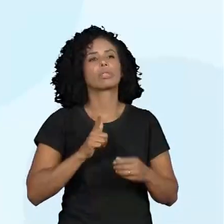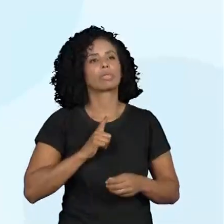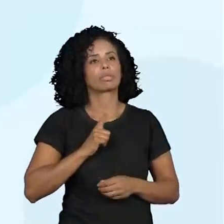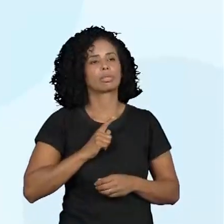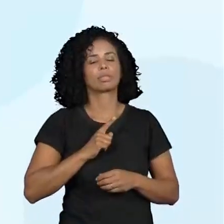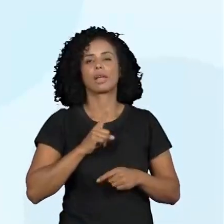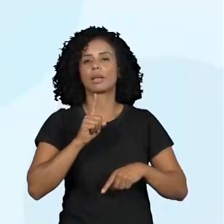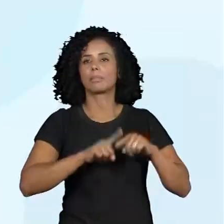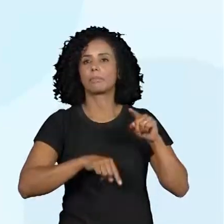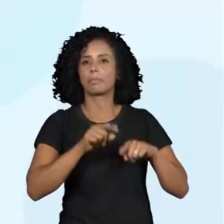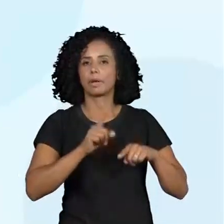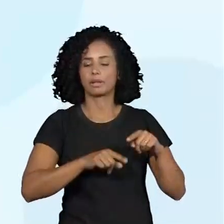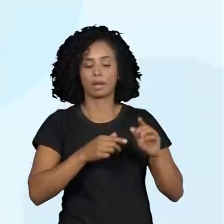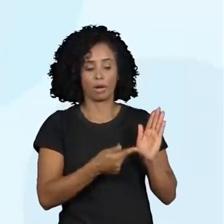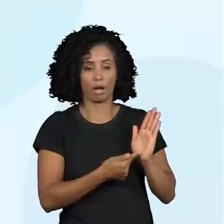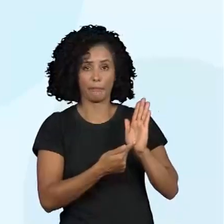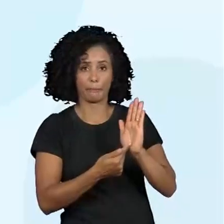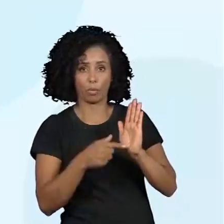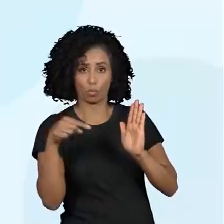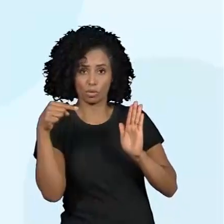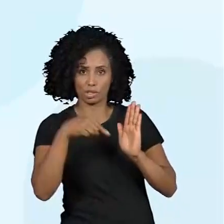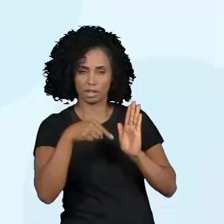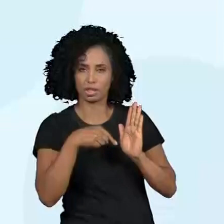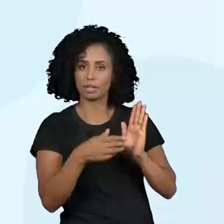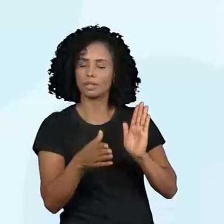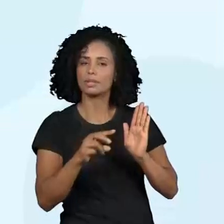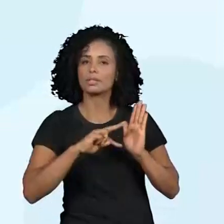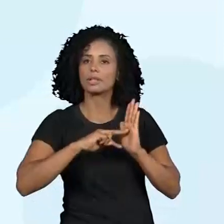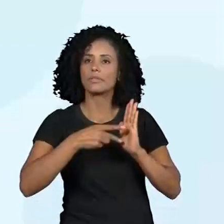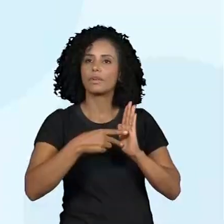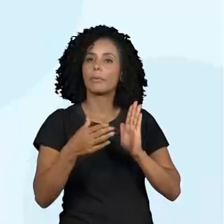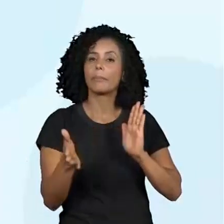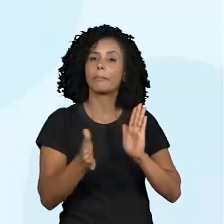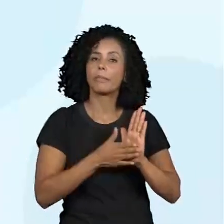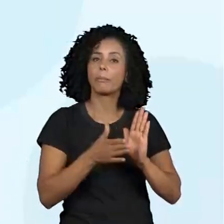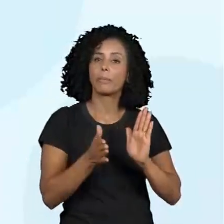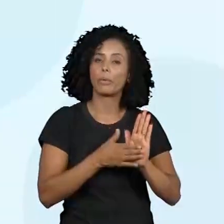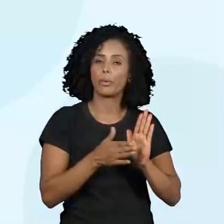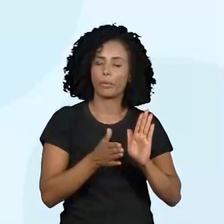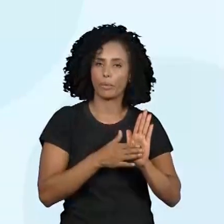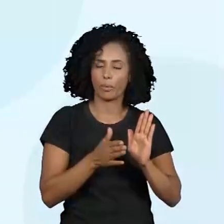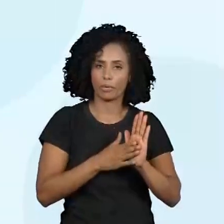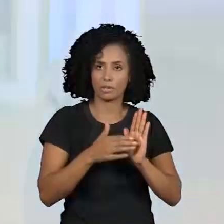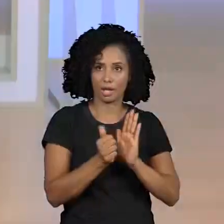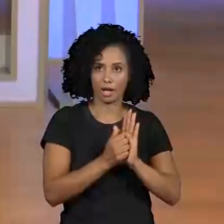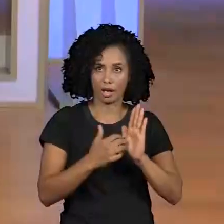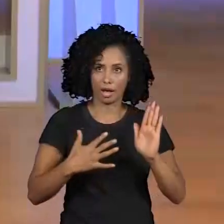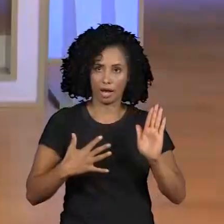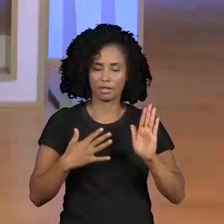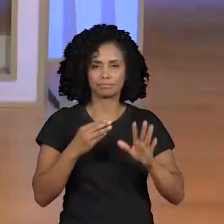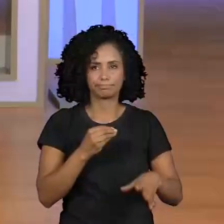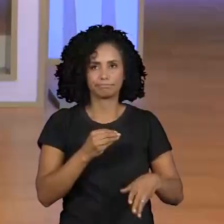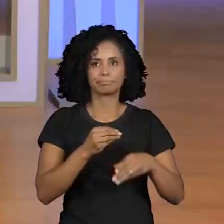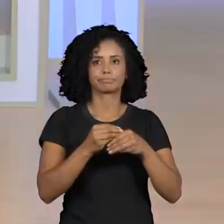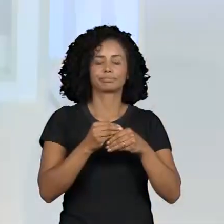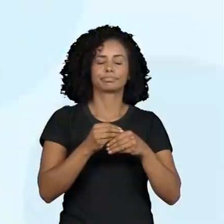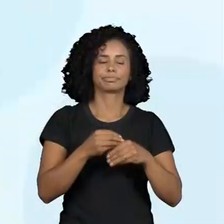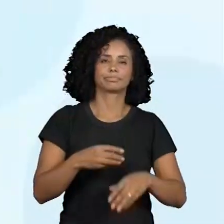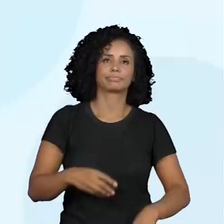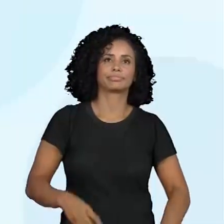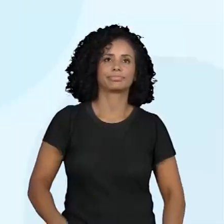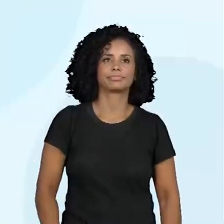objetos apresentados. É uma proposta de uma atividade complementar.